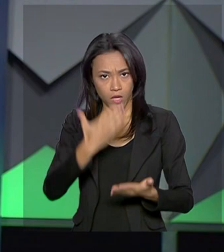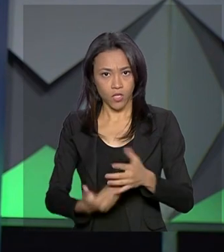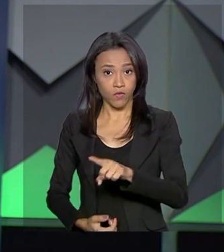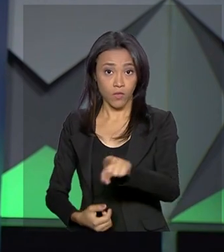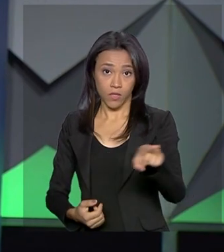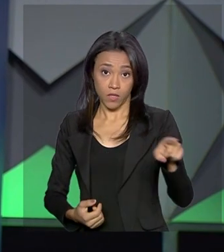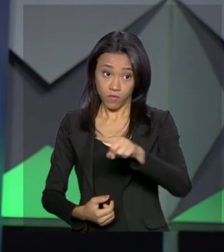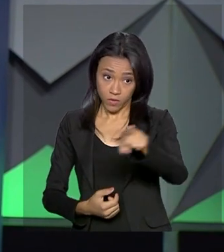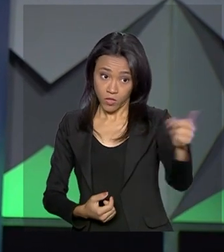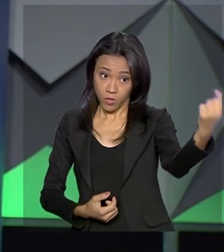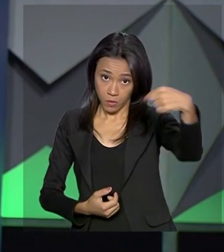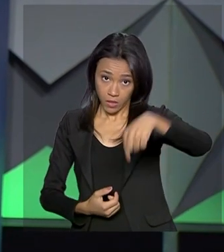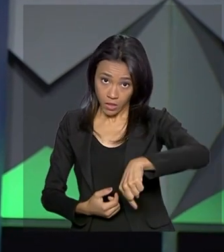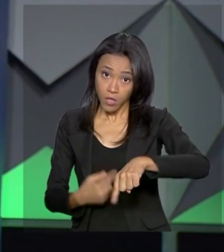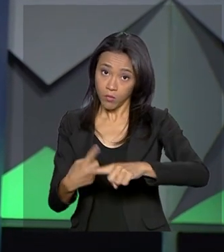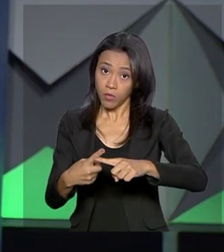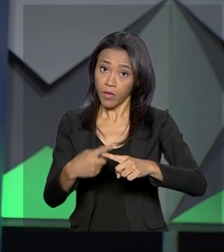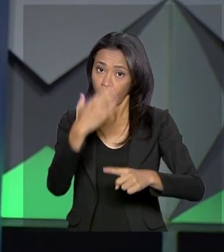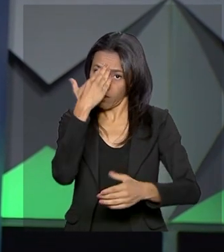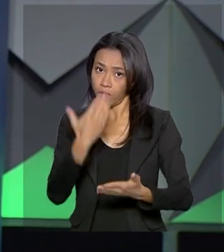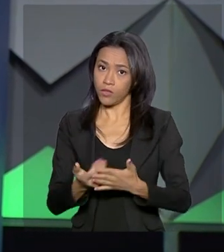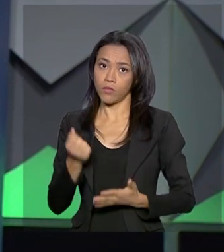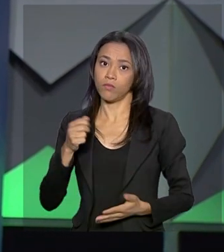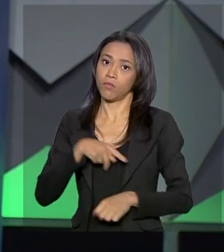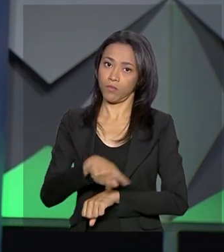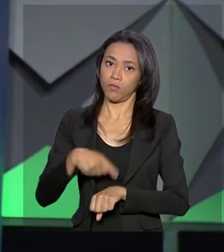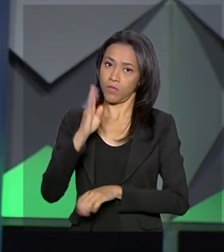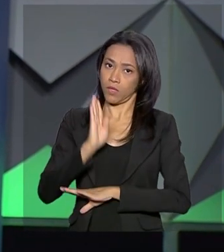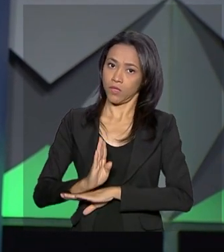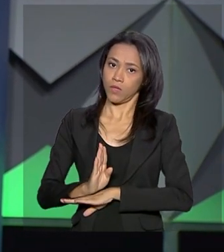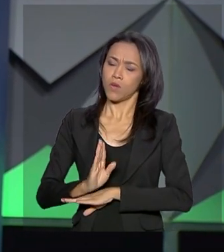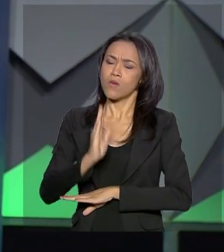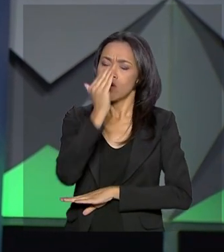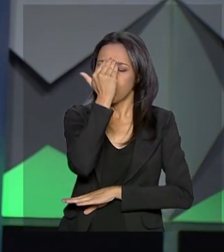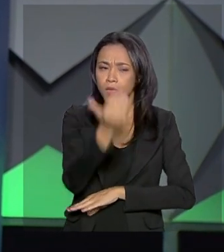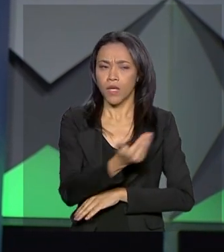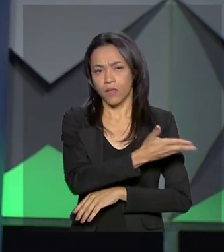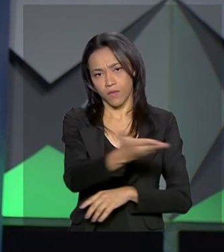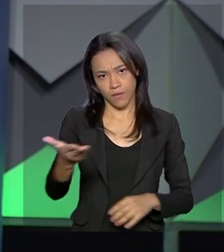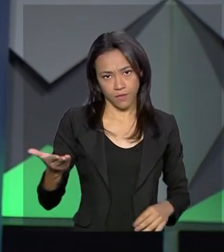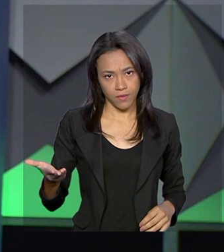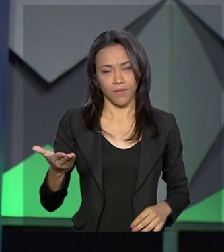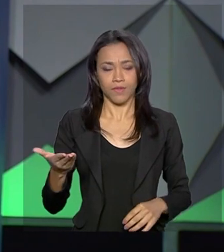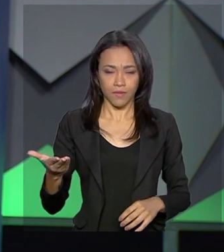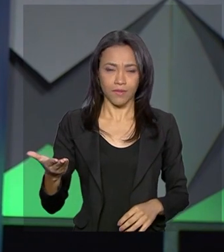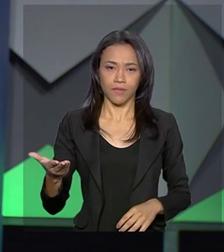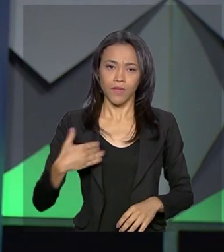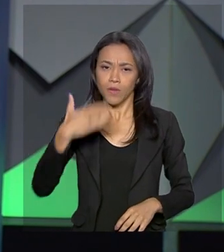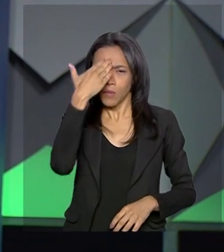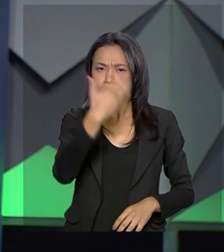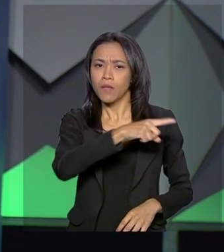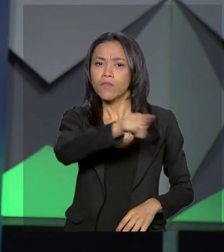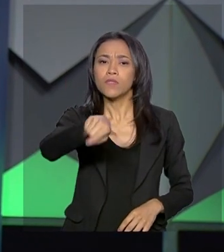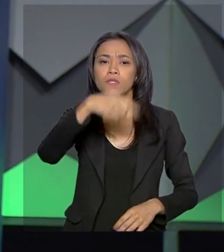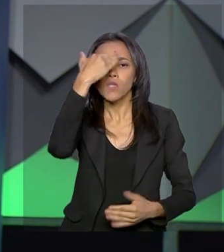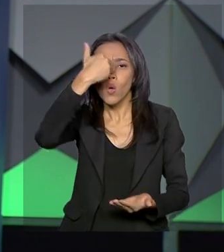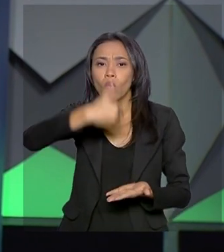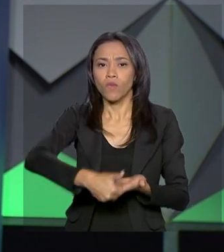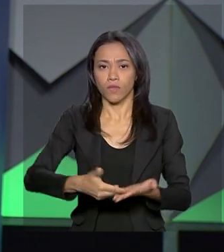aqui porque acreditam no Brasil. Meu muito obrigado a todos vocês. Obrigado pela confiança